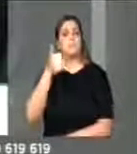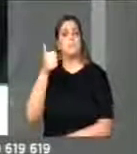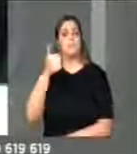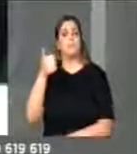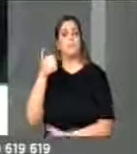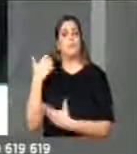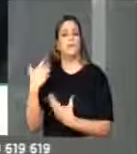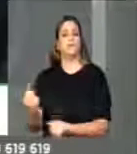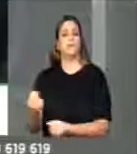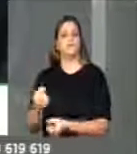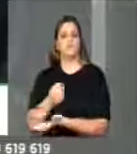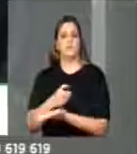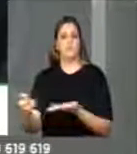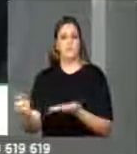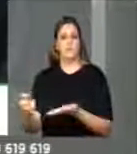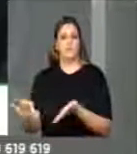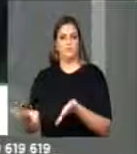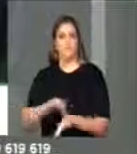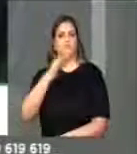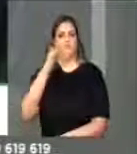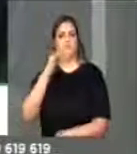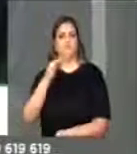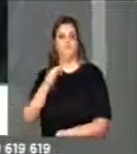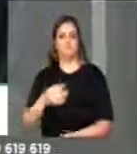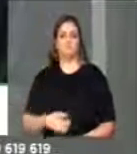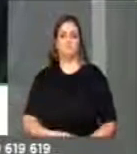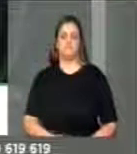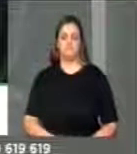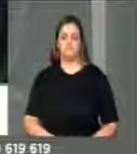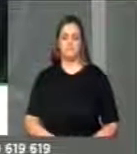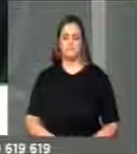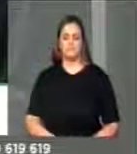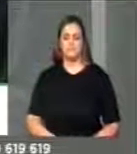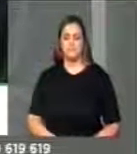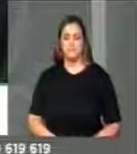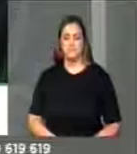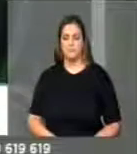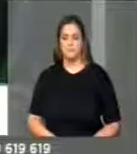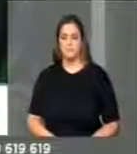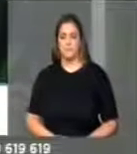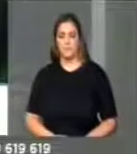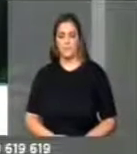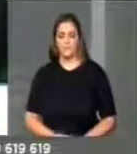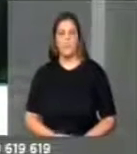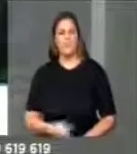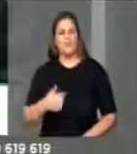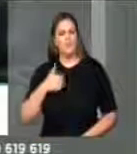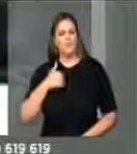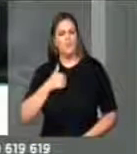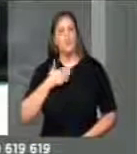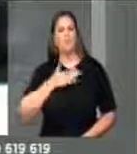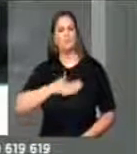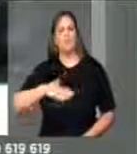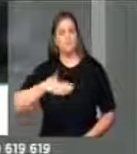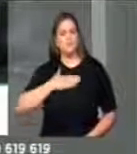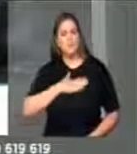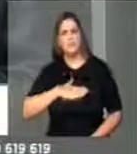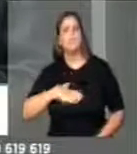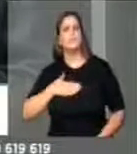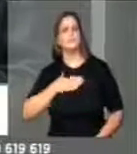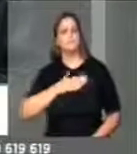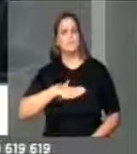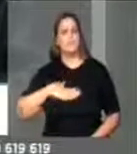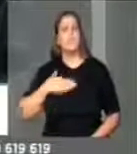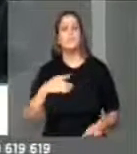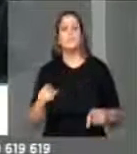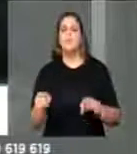desse processo de impeachment. Quero dizer da minha satisfação e encargo